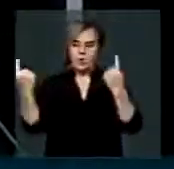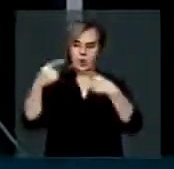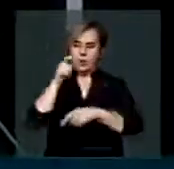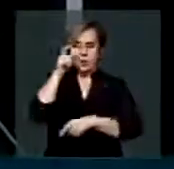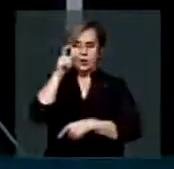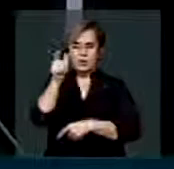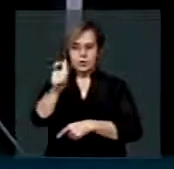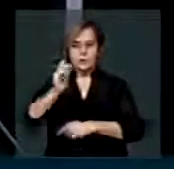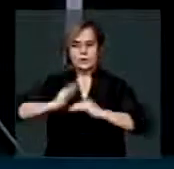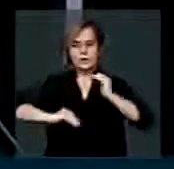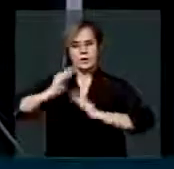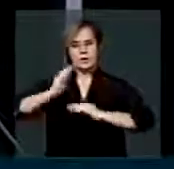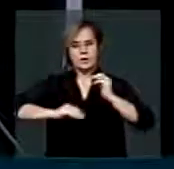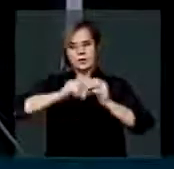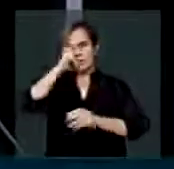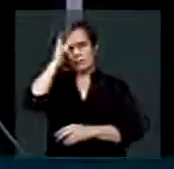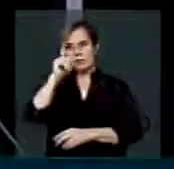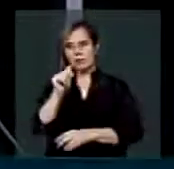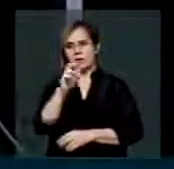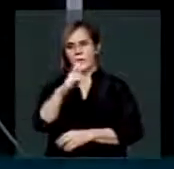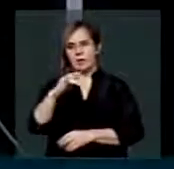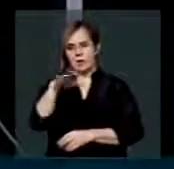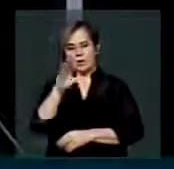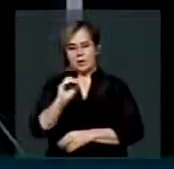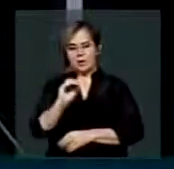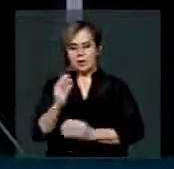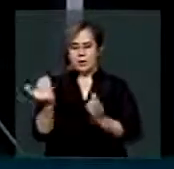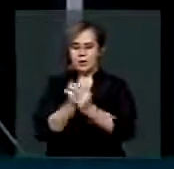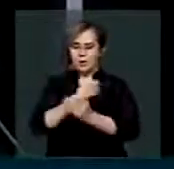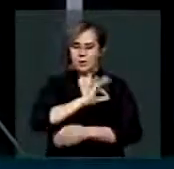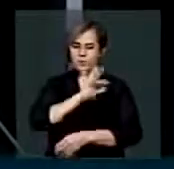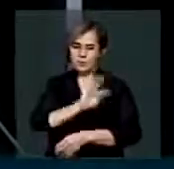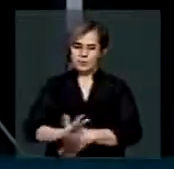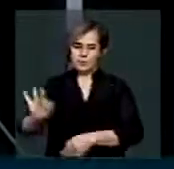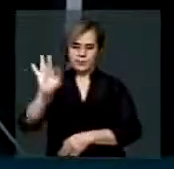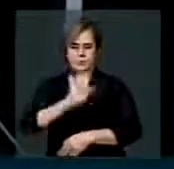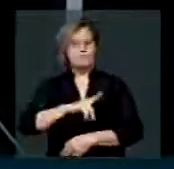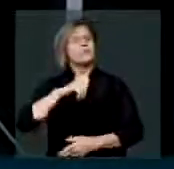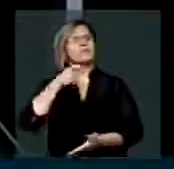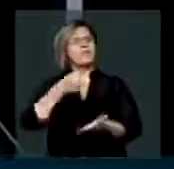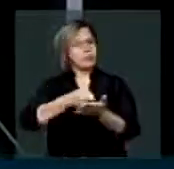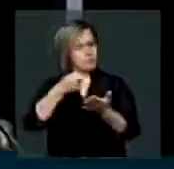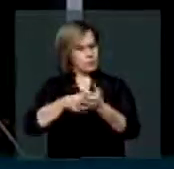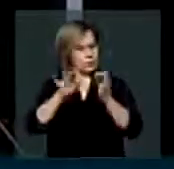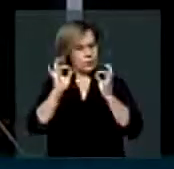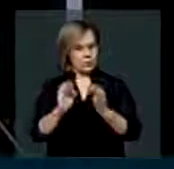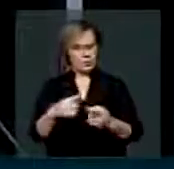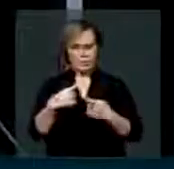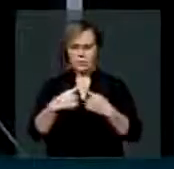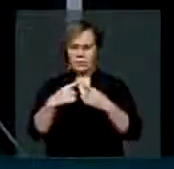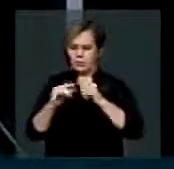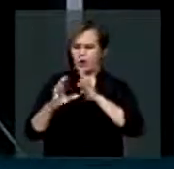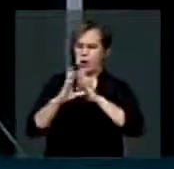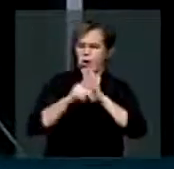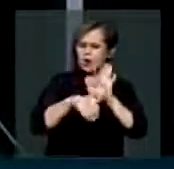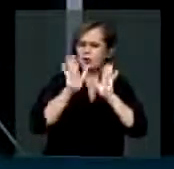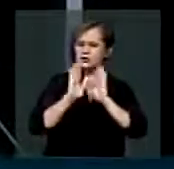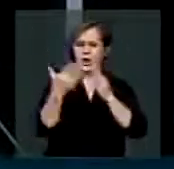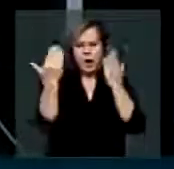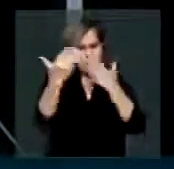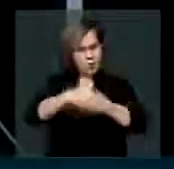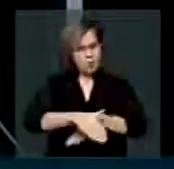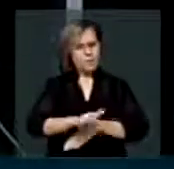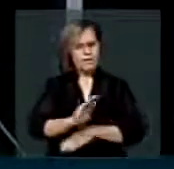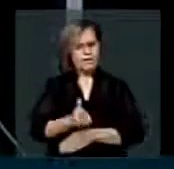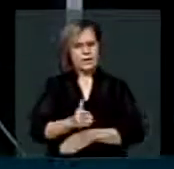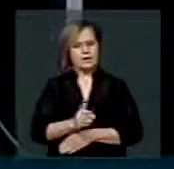dos garimpeiros. O inquérito na Polícia Federal tem razão de ser em virtude da corrupção já comprovada